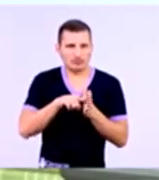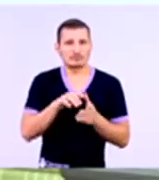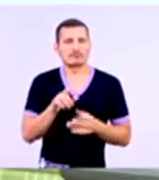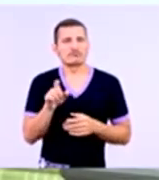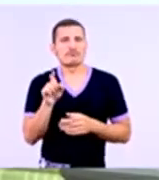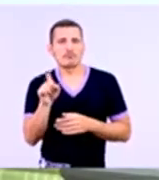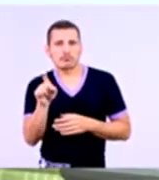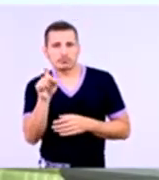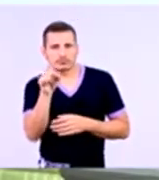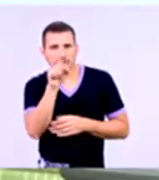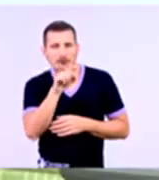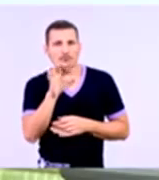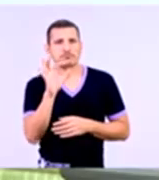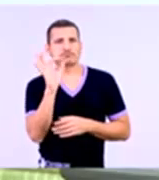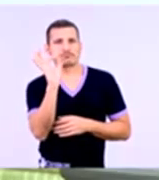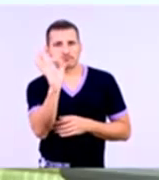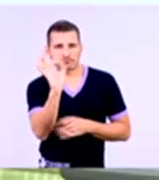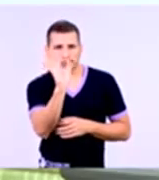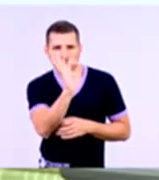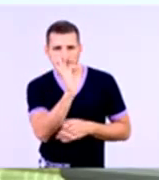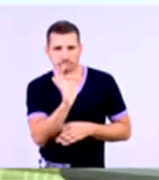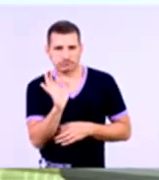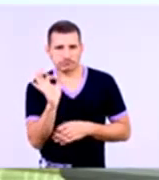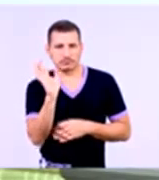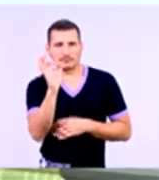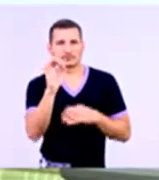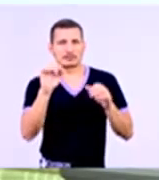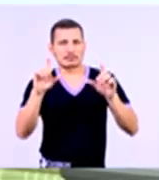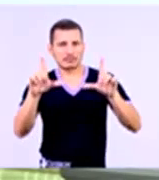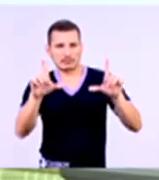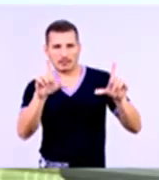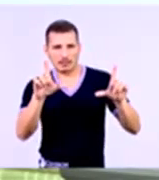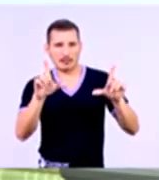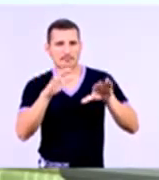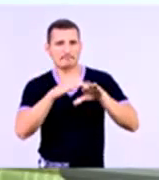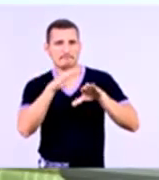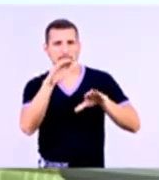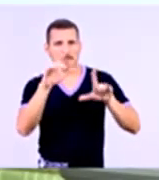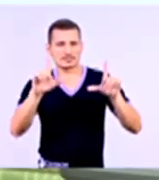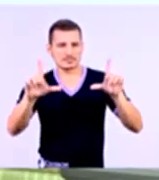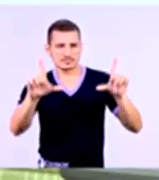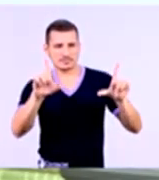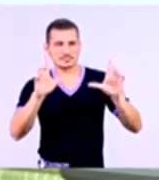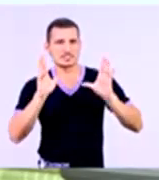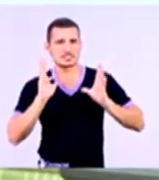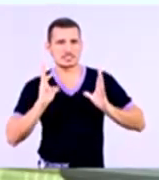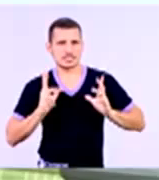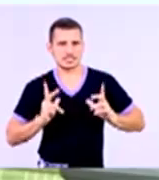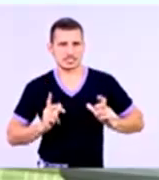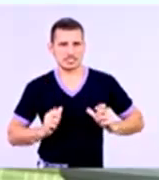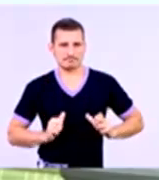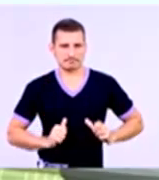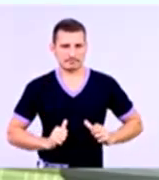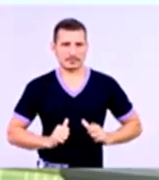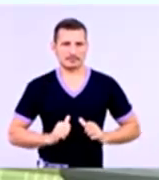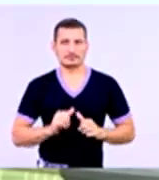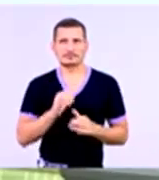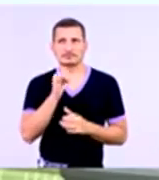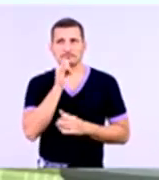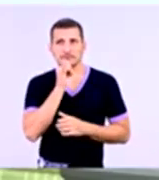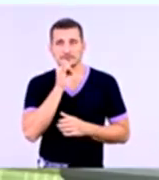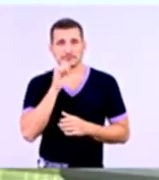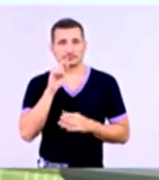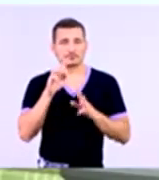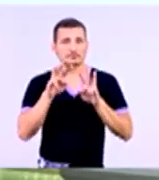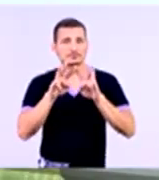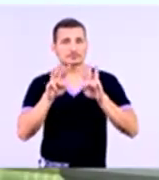botões grandes, com telas mais lindas possível, mais clean. O exemplo disso do maior